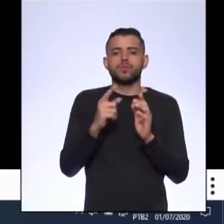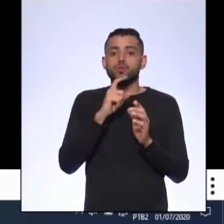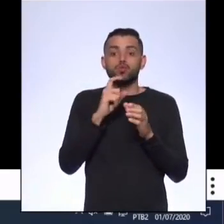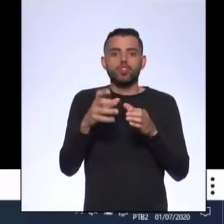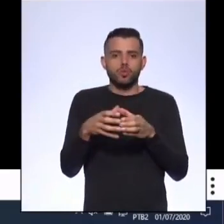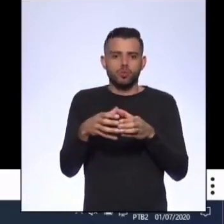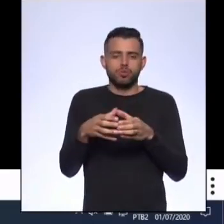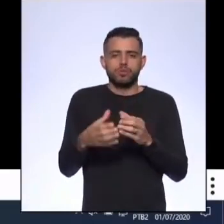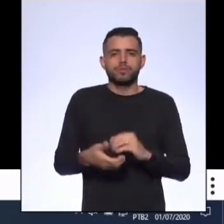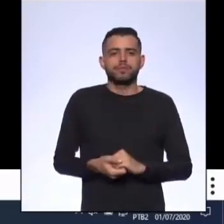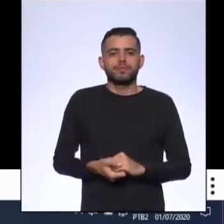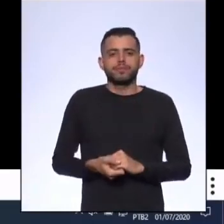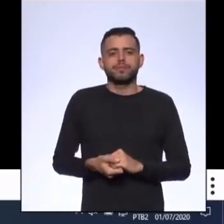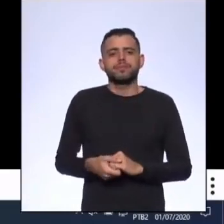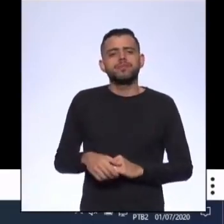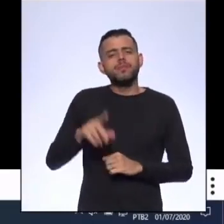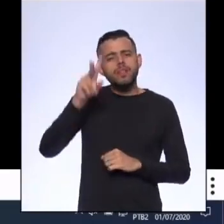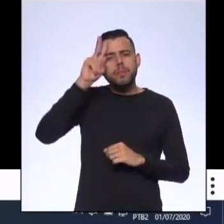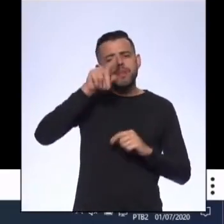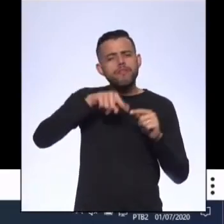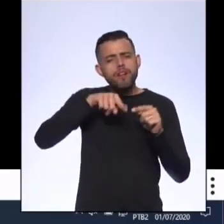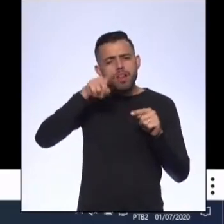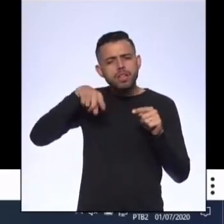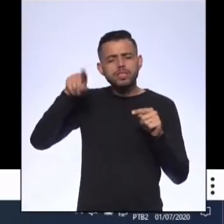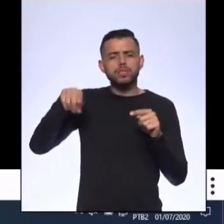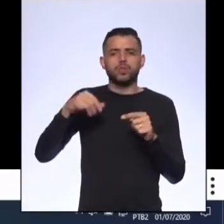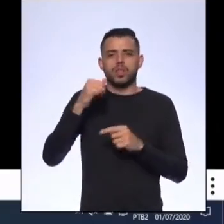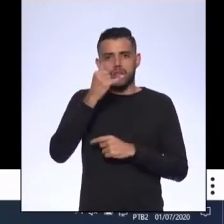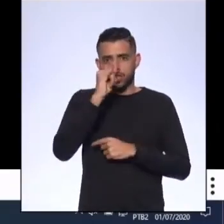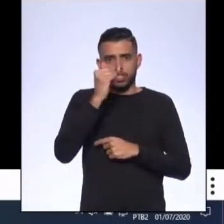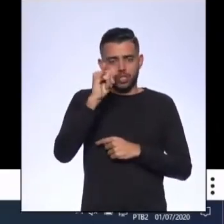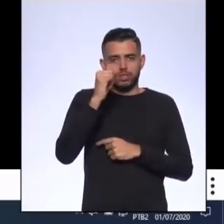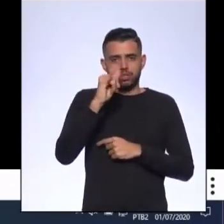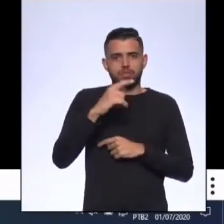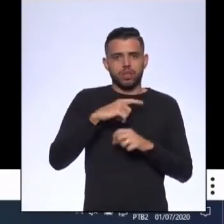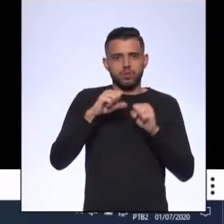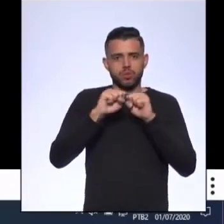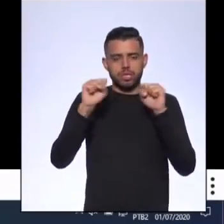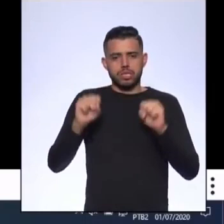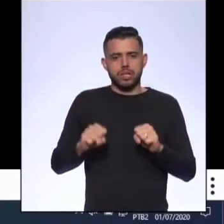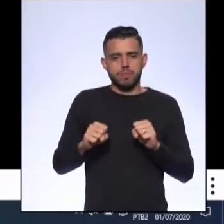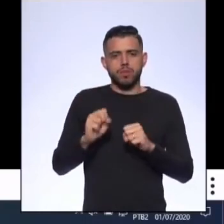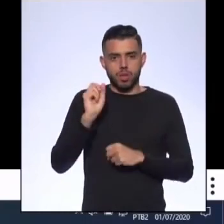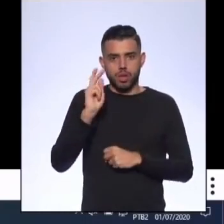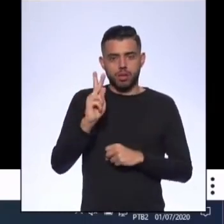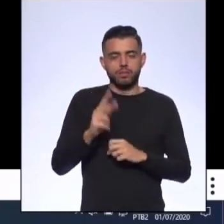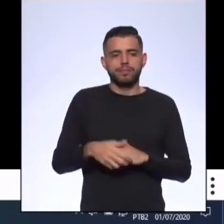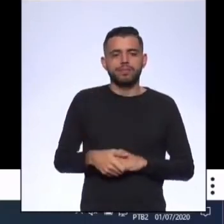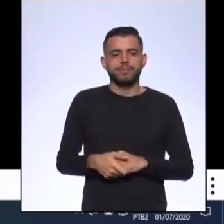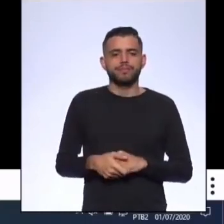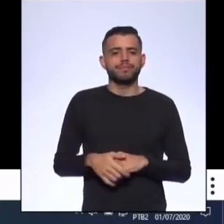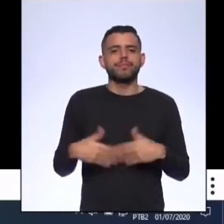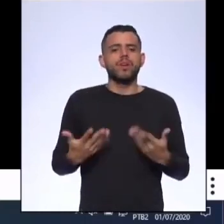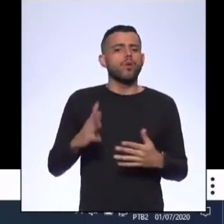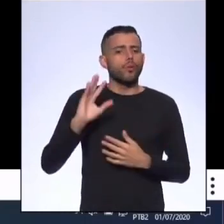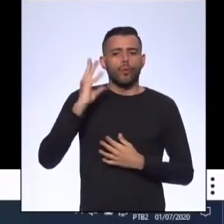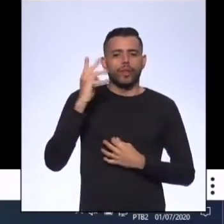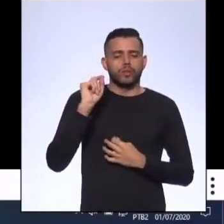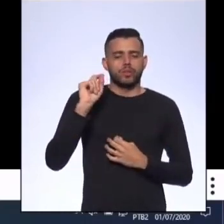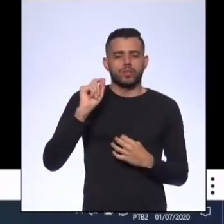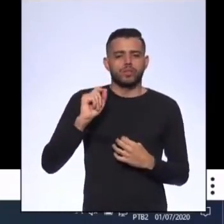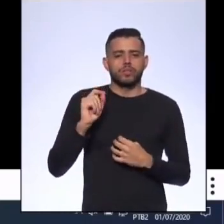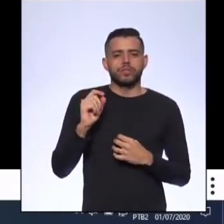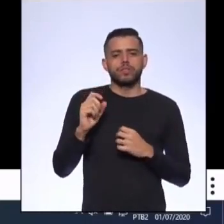caso. Lembra que a gente fala em variação de energia interna, tá? Do sistema. Beleza? Então, o que acontece? Aqui,